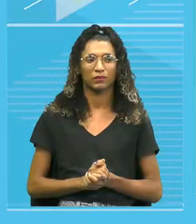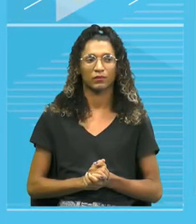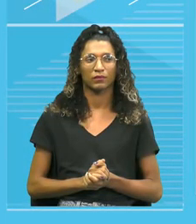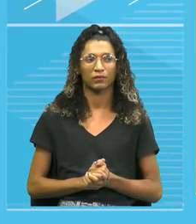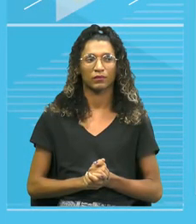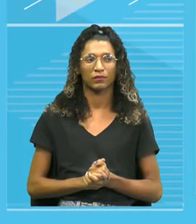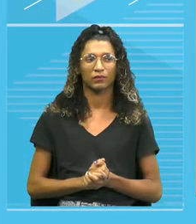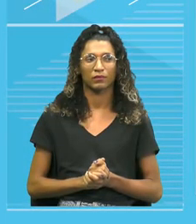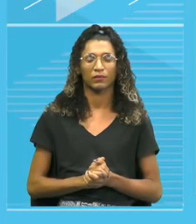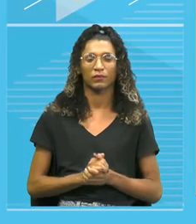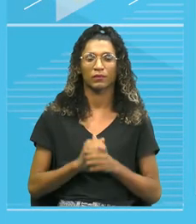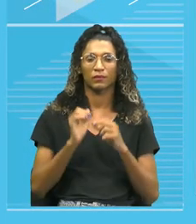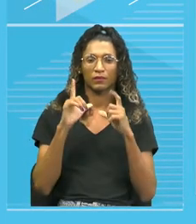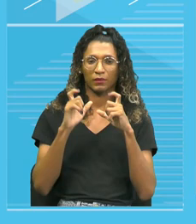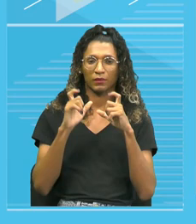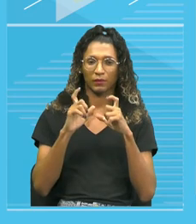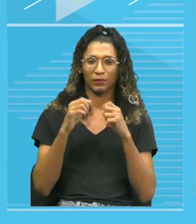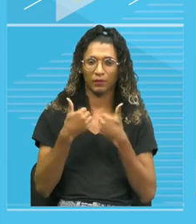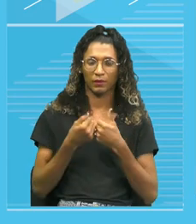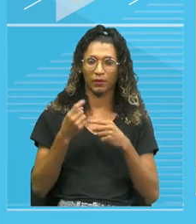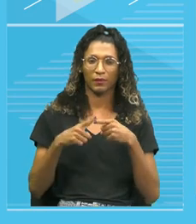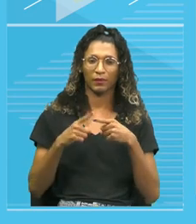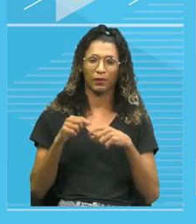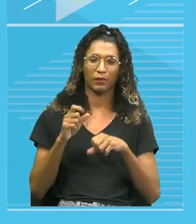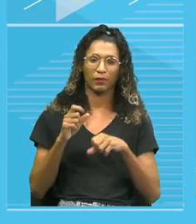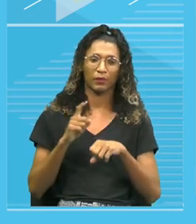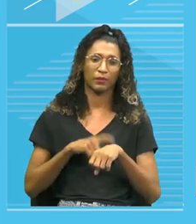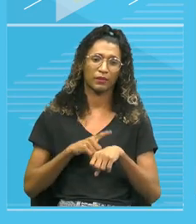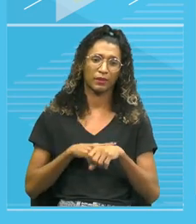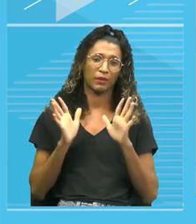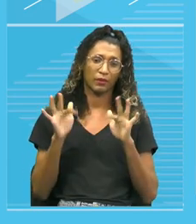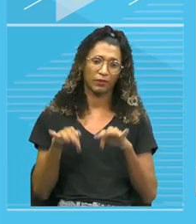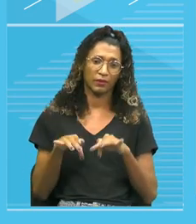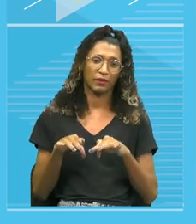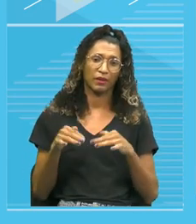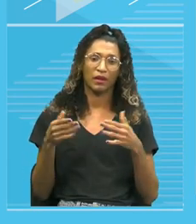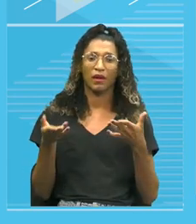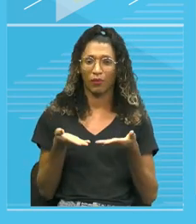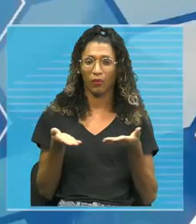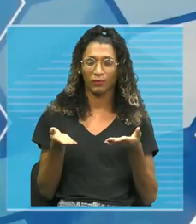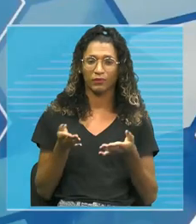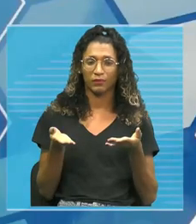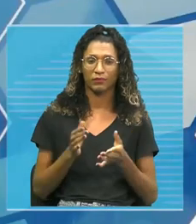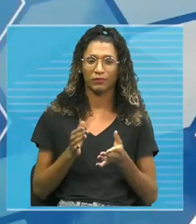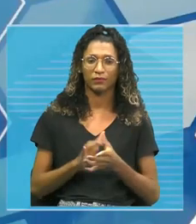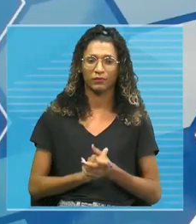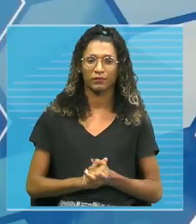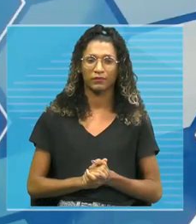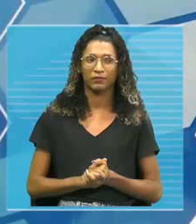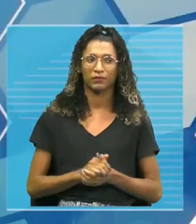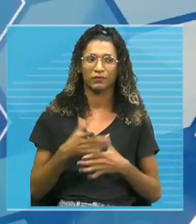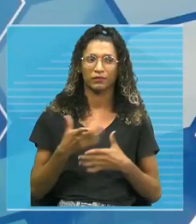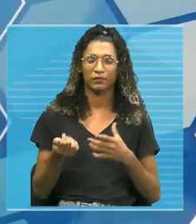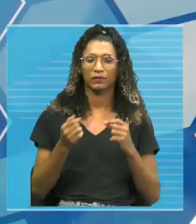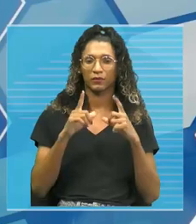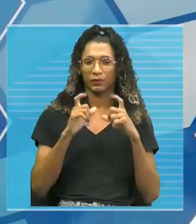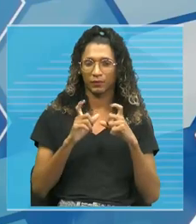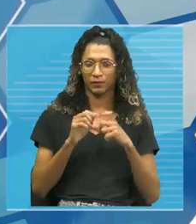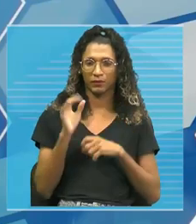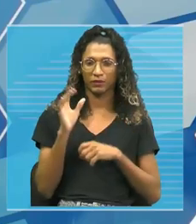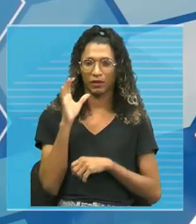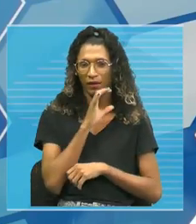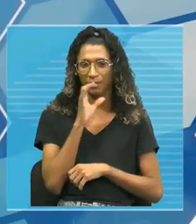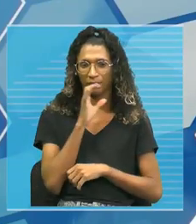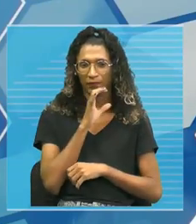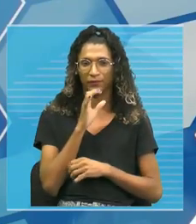Mas aí tem que tirar o print tá bom porque o nosso tempo está encerrando aliás encerrou aqui então tira o print aí rapidinho